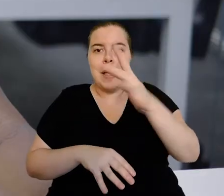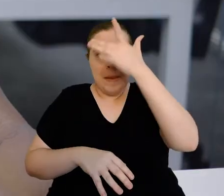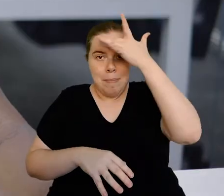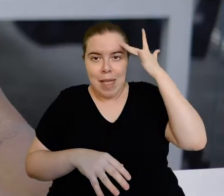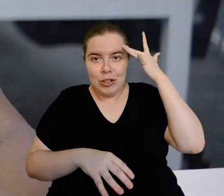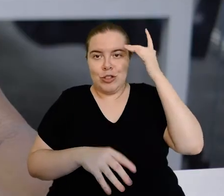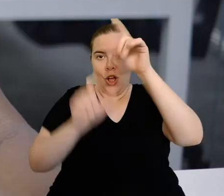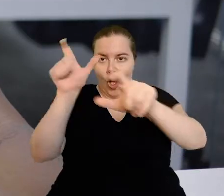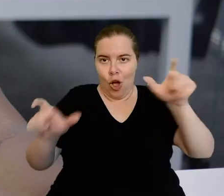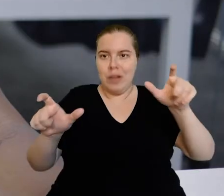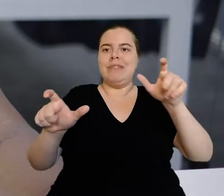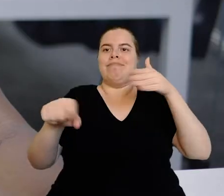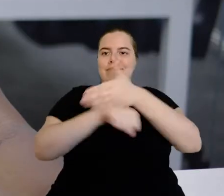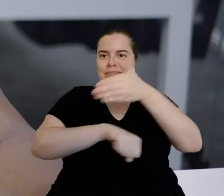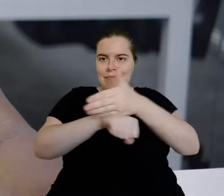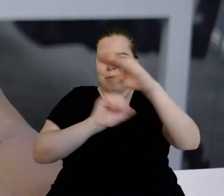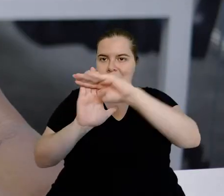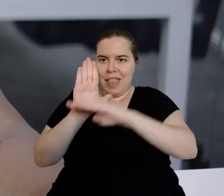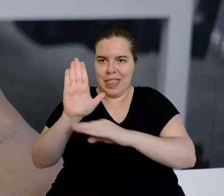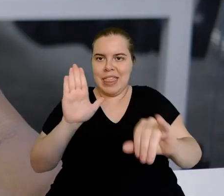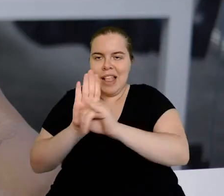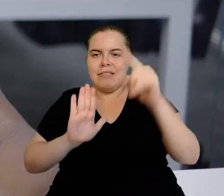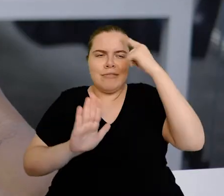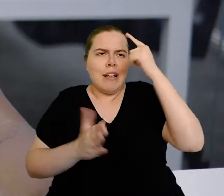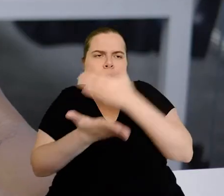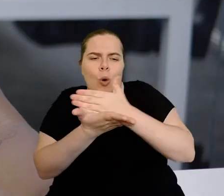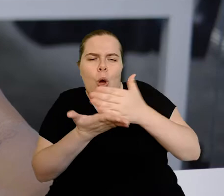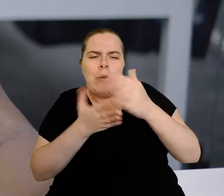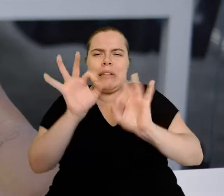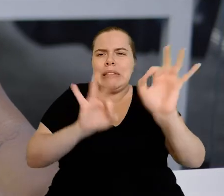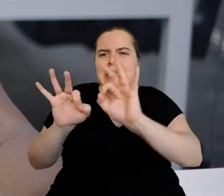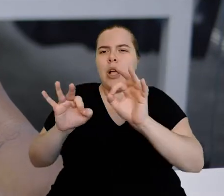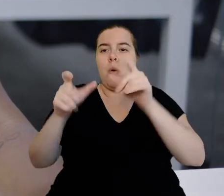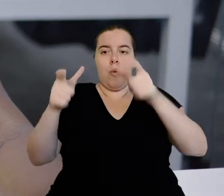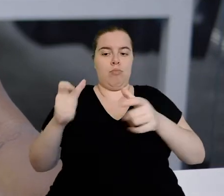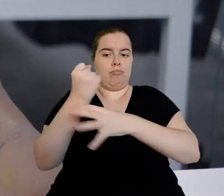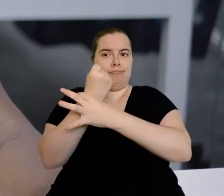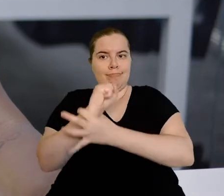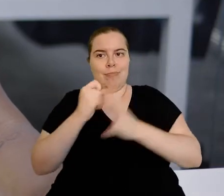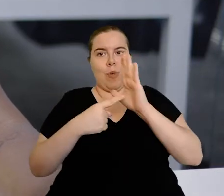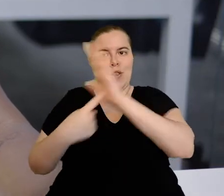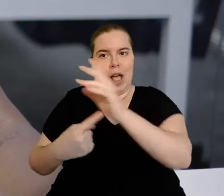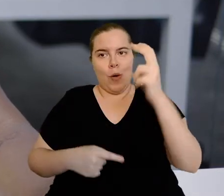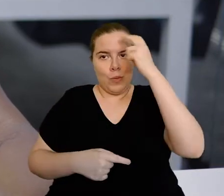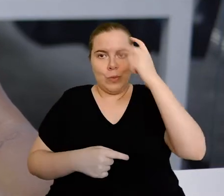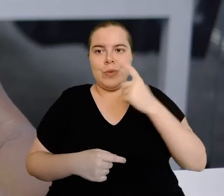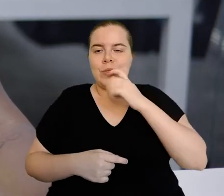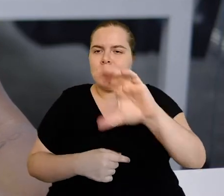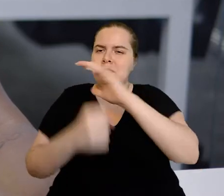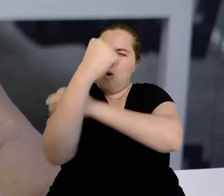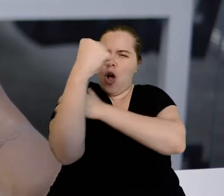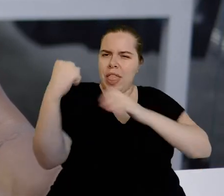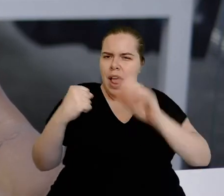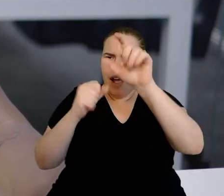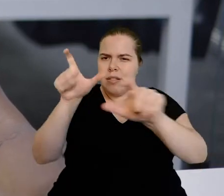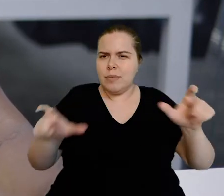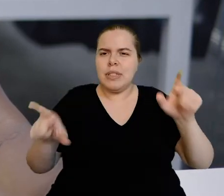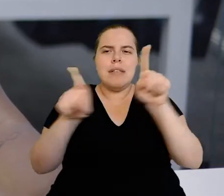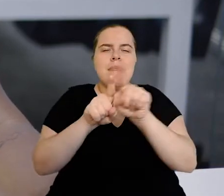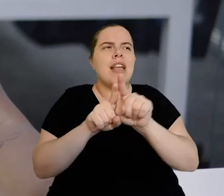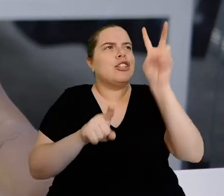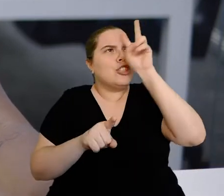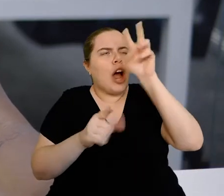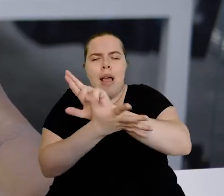com as pessoas que participaram do programa foi pensado desde o primeiro momento. Gerar um ambiente seguro, mostrar nossa cultura, empoderar